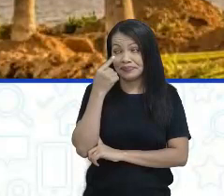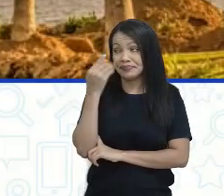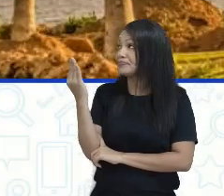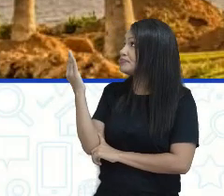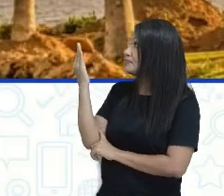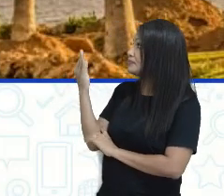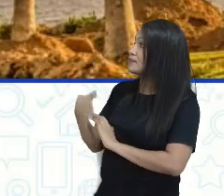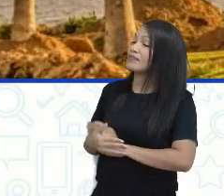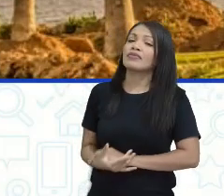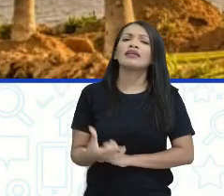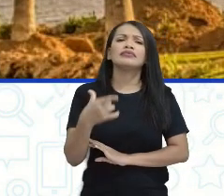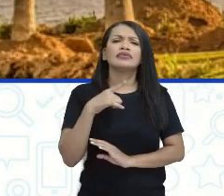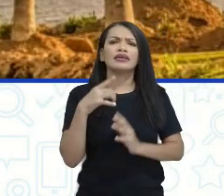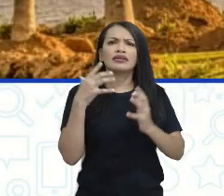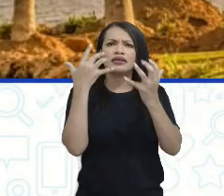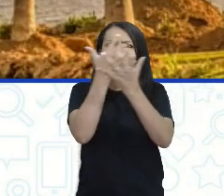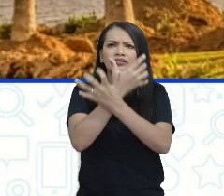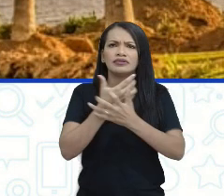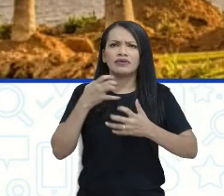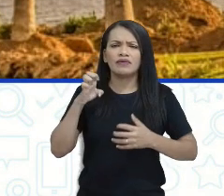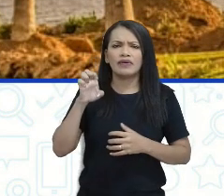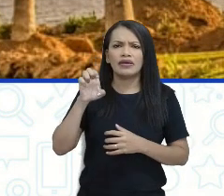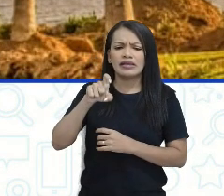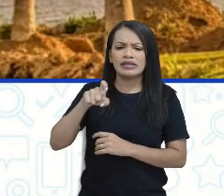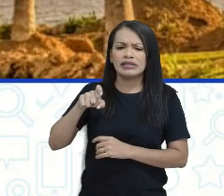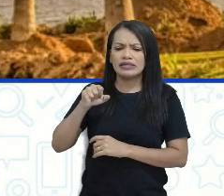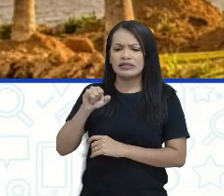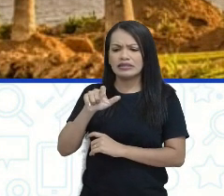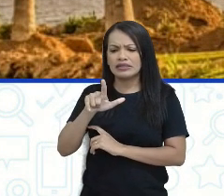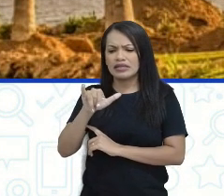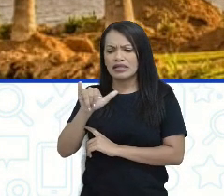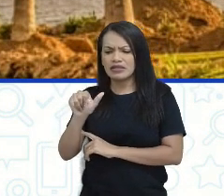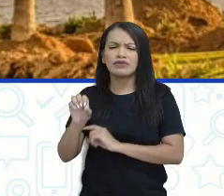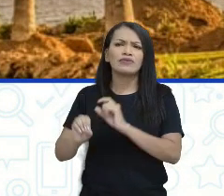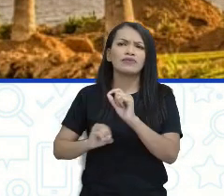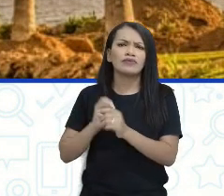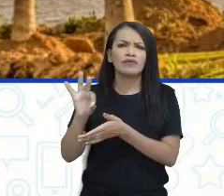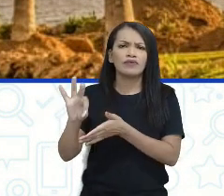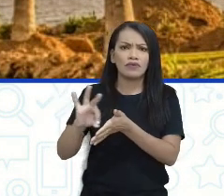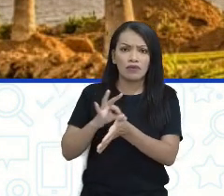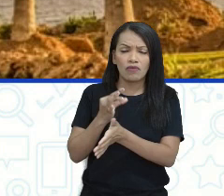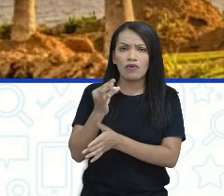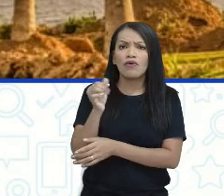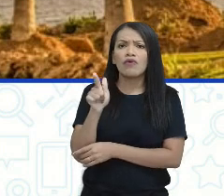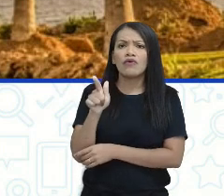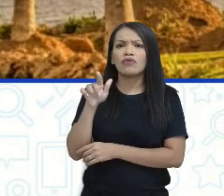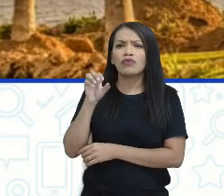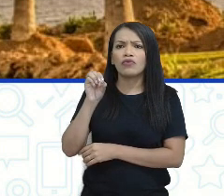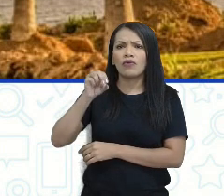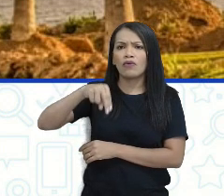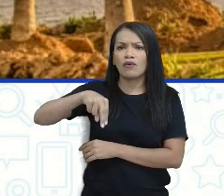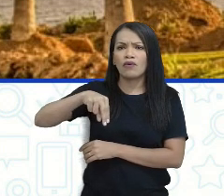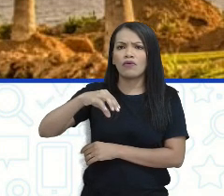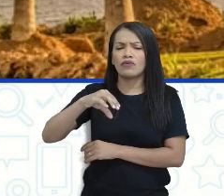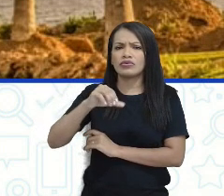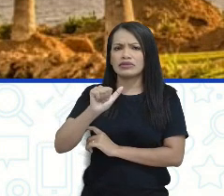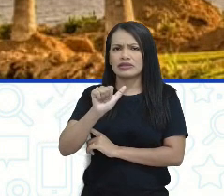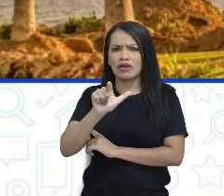tem Canção do Exílio, de Gonçalves Dias, que é um poema que remonta ao século XIX,